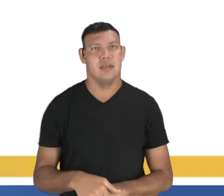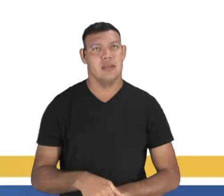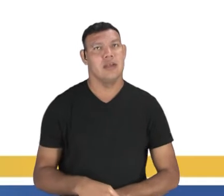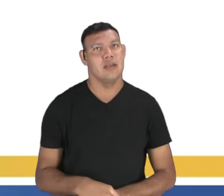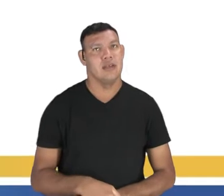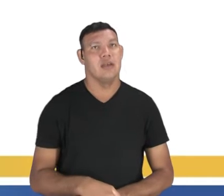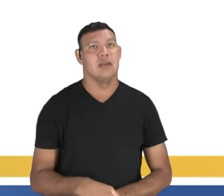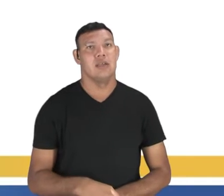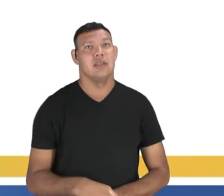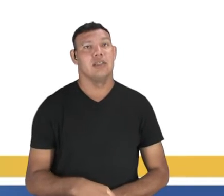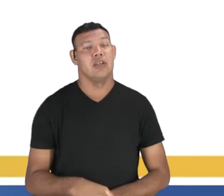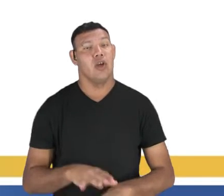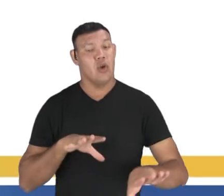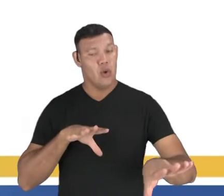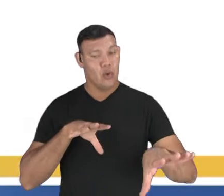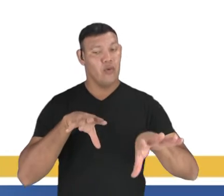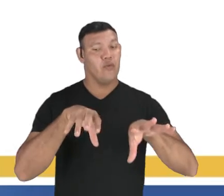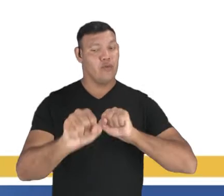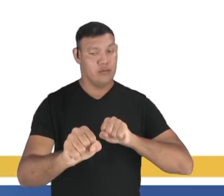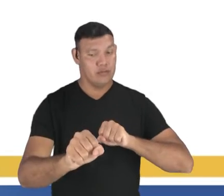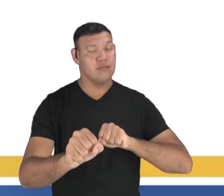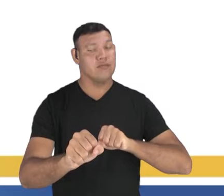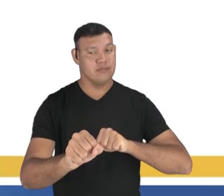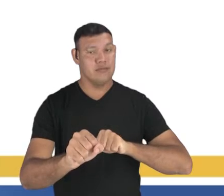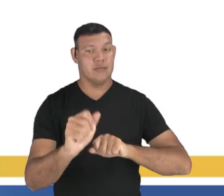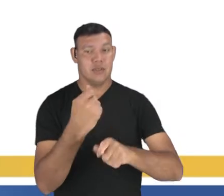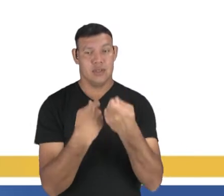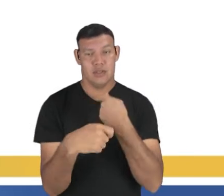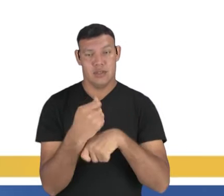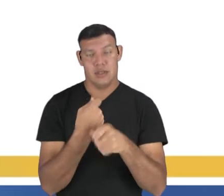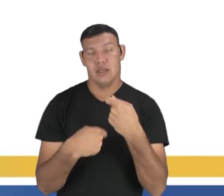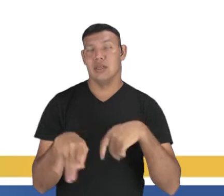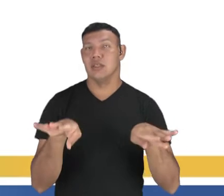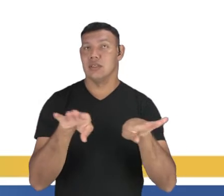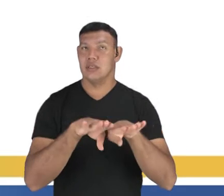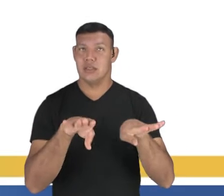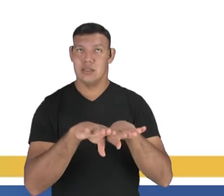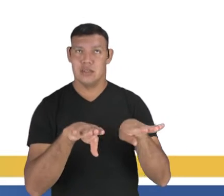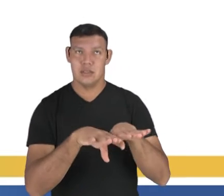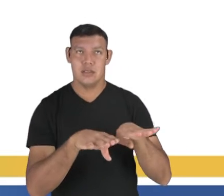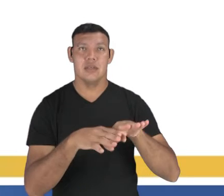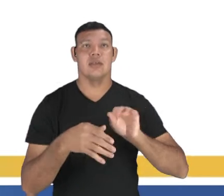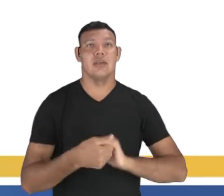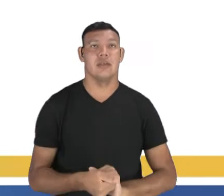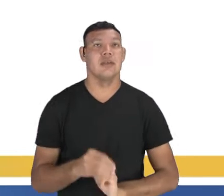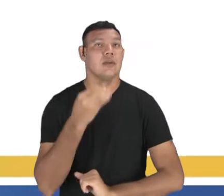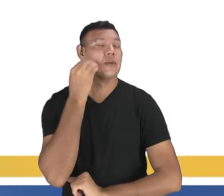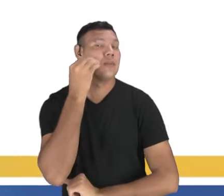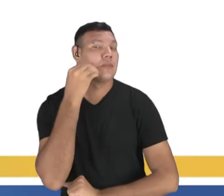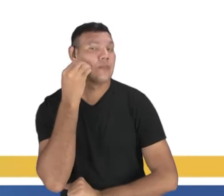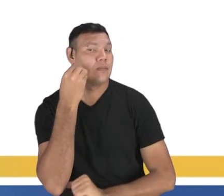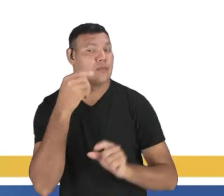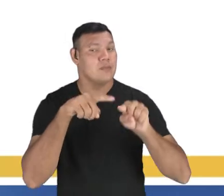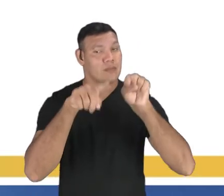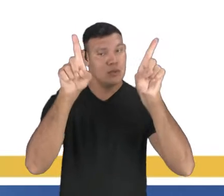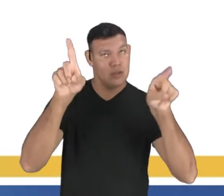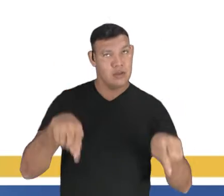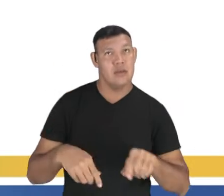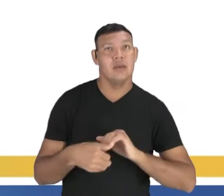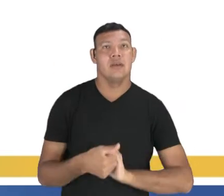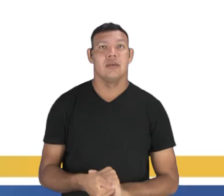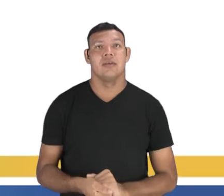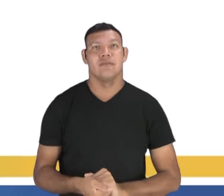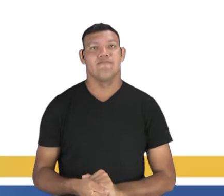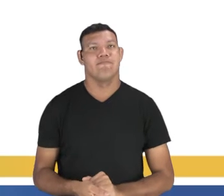boa formação em economia, mas também tem experiência no cargo e não